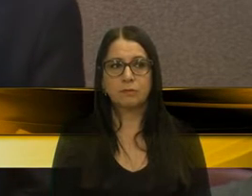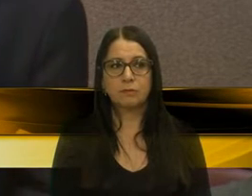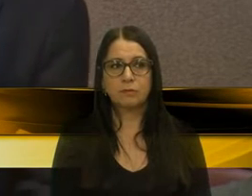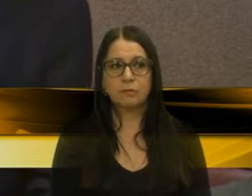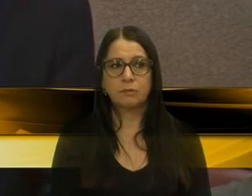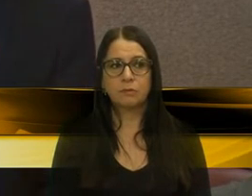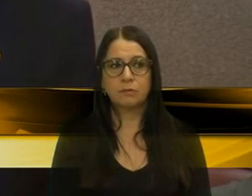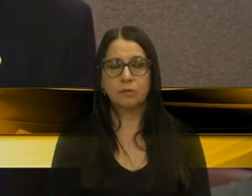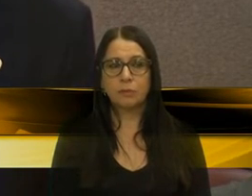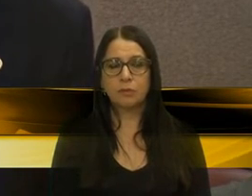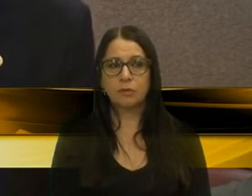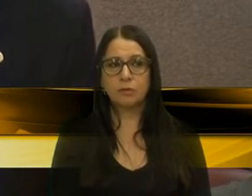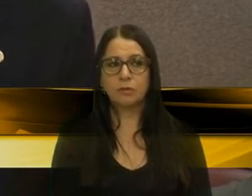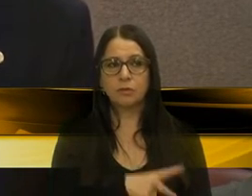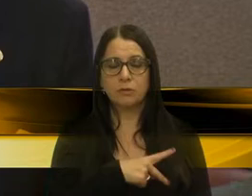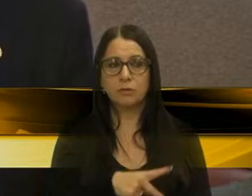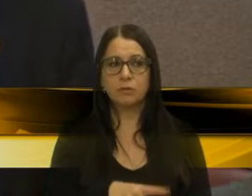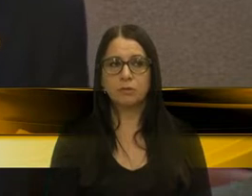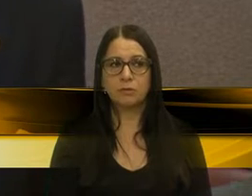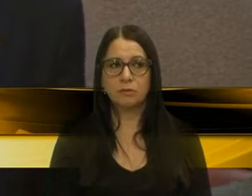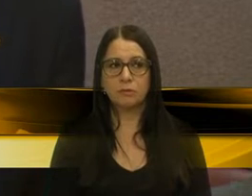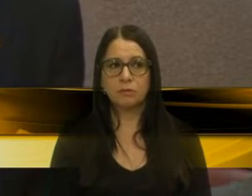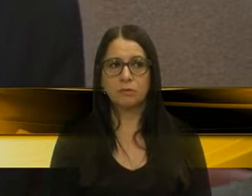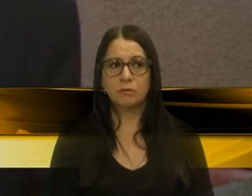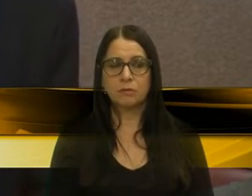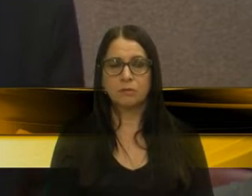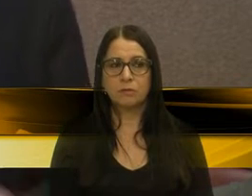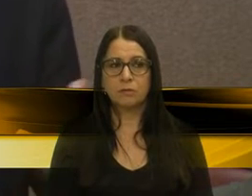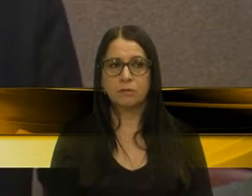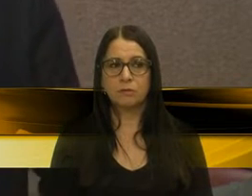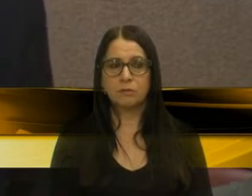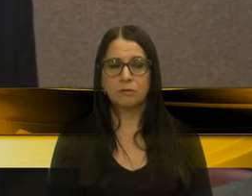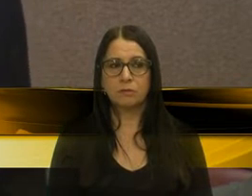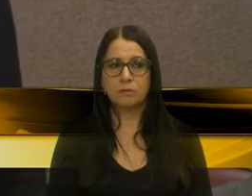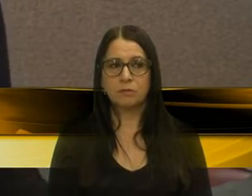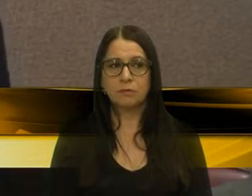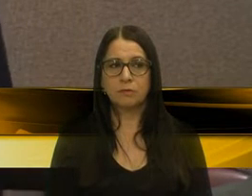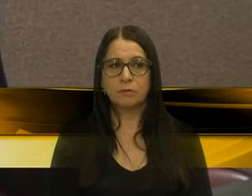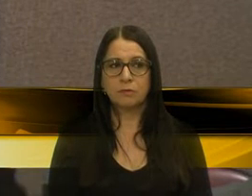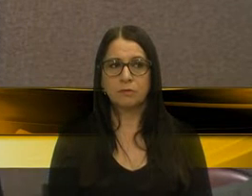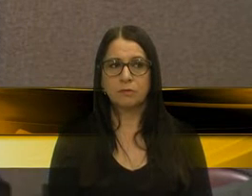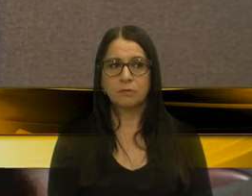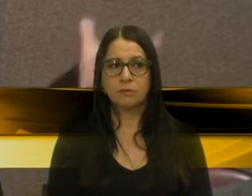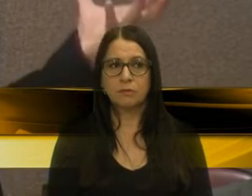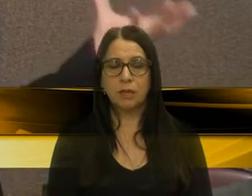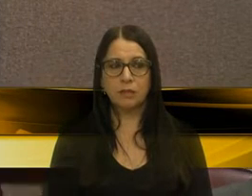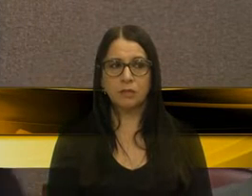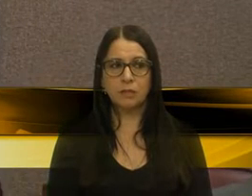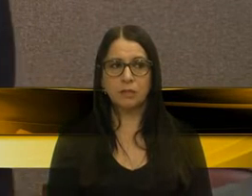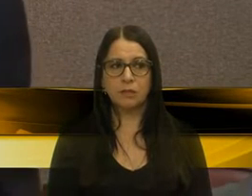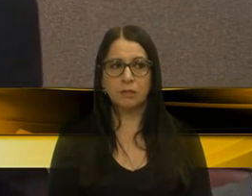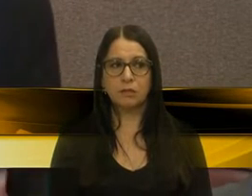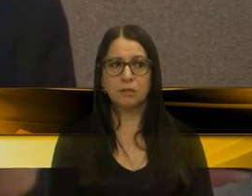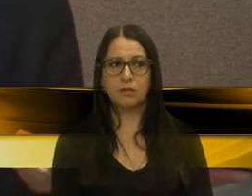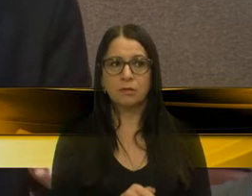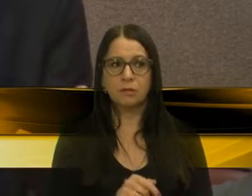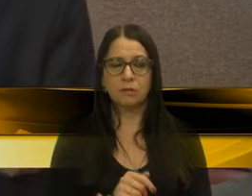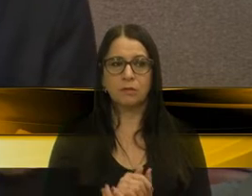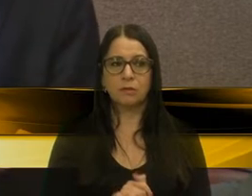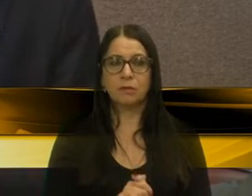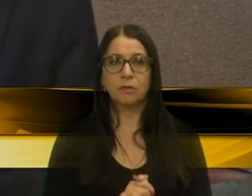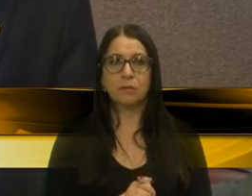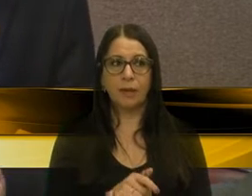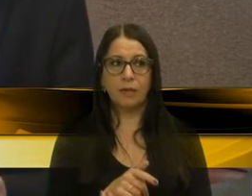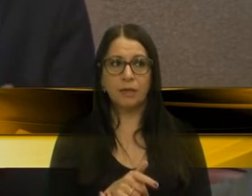Então, senhor presidente, era isso. E nós estamos sentidos, sim, todos nossos colegas vereadores, nossa cidade de Caxias,